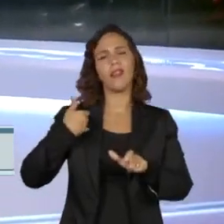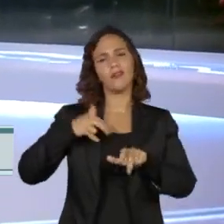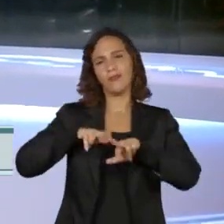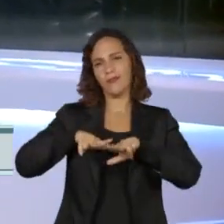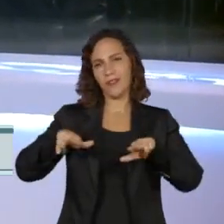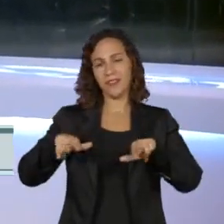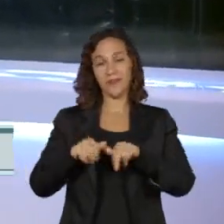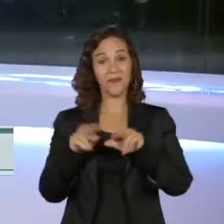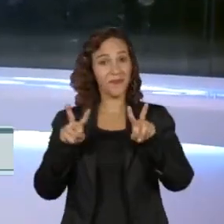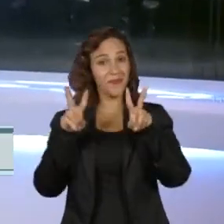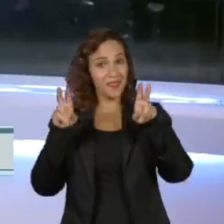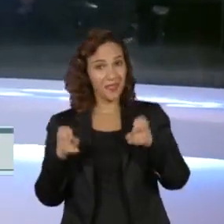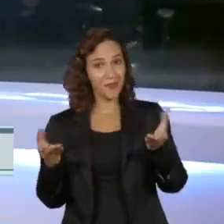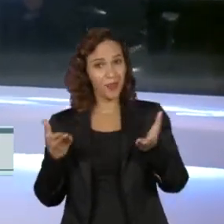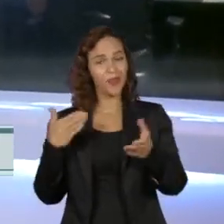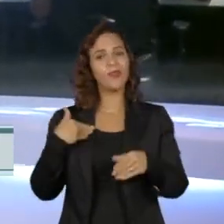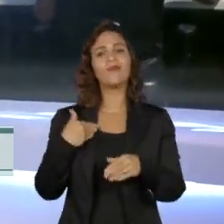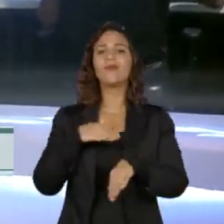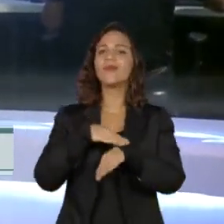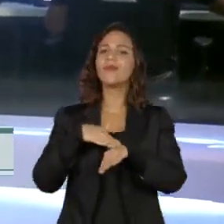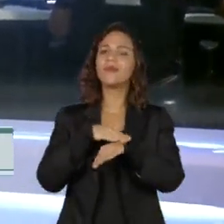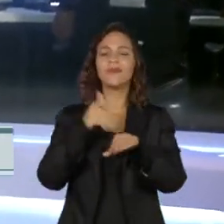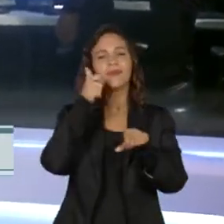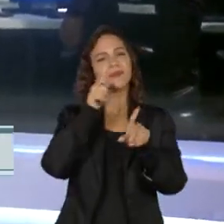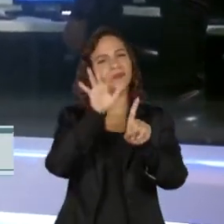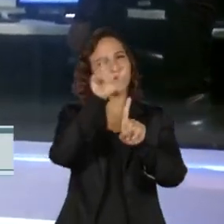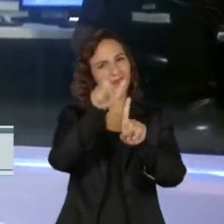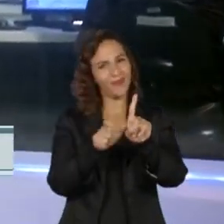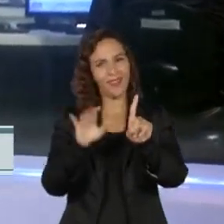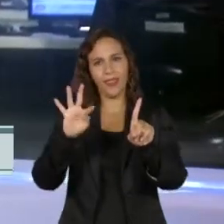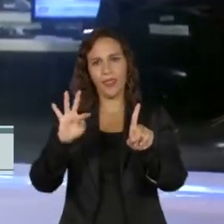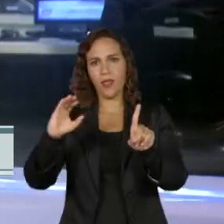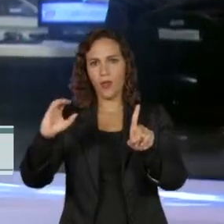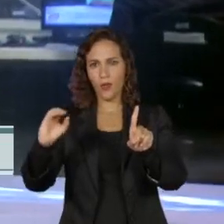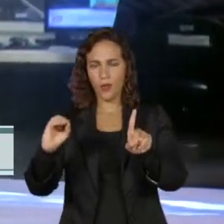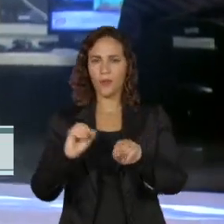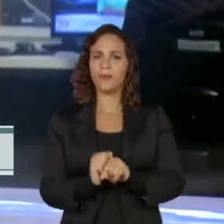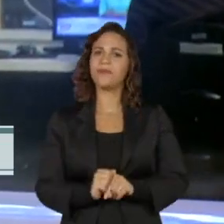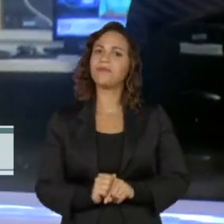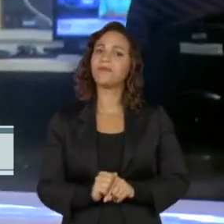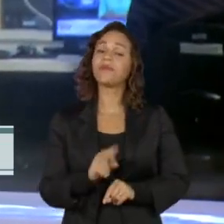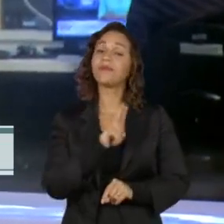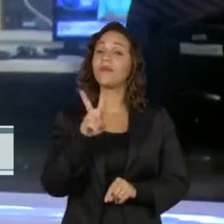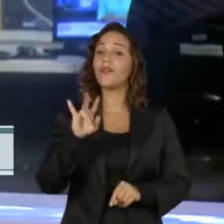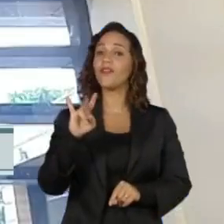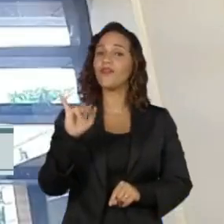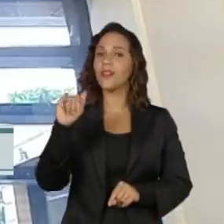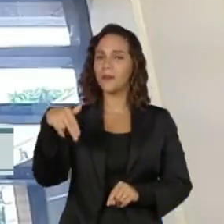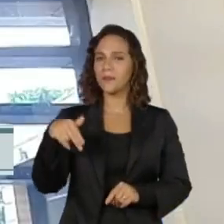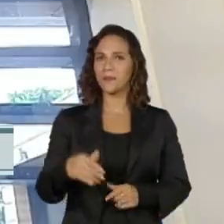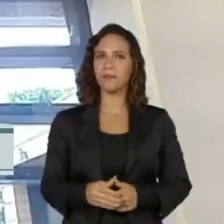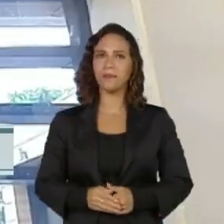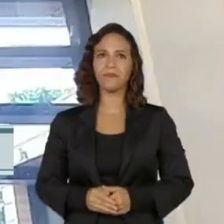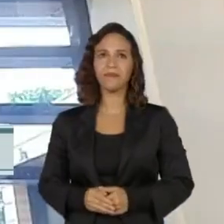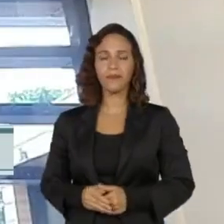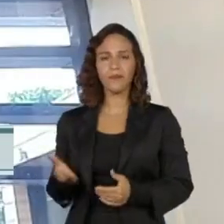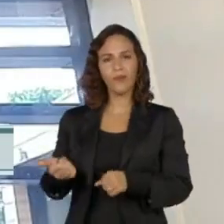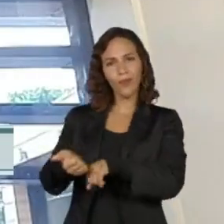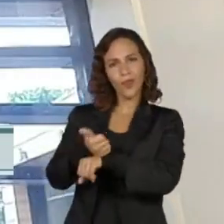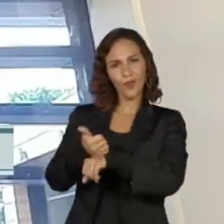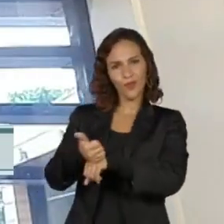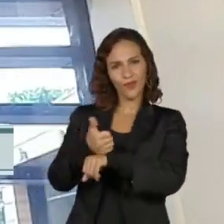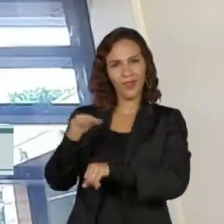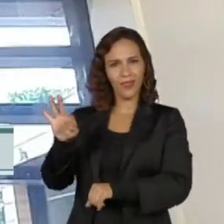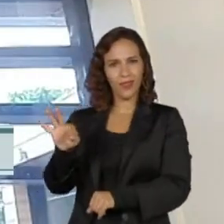Sobre este assunto, eu conversei mais cedo com a terapeuta ocupacional da Rede Luci Montoro, Vivian Vicente. O profissional